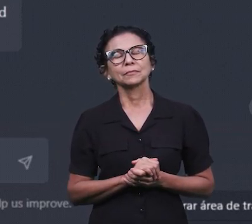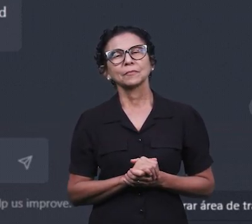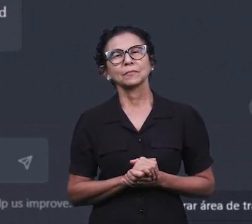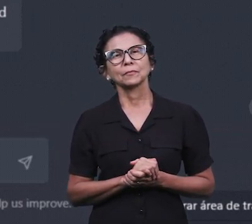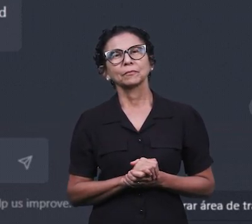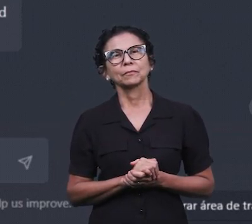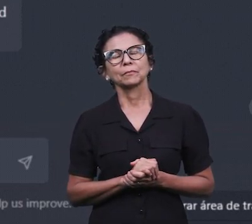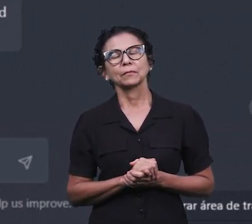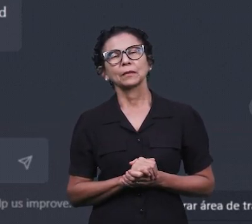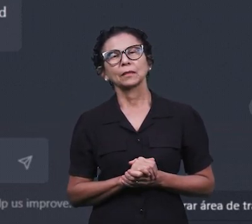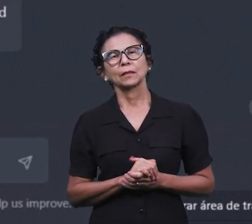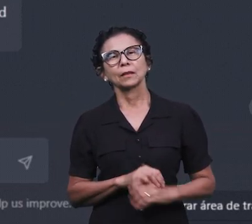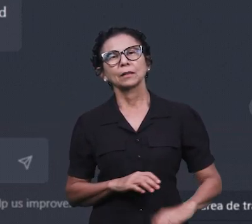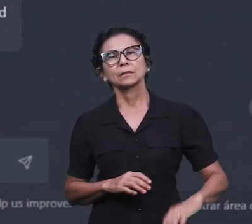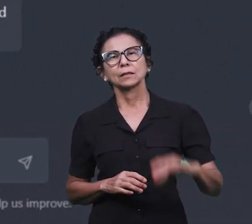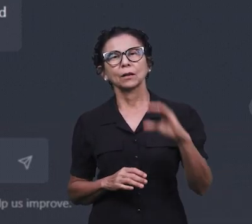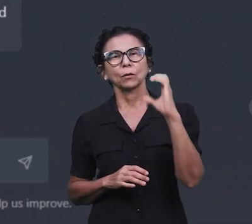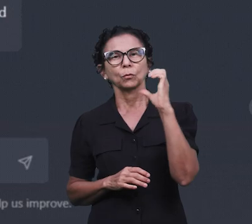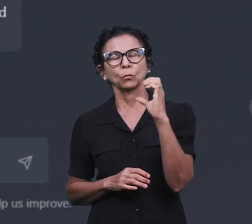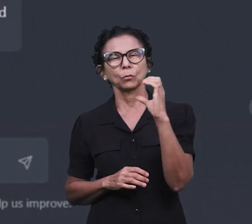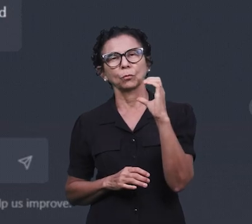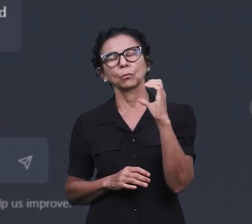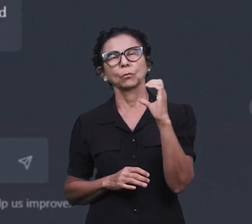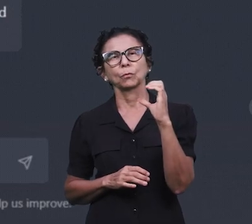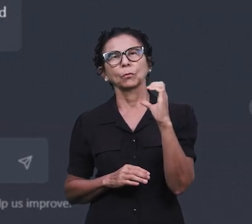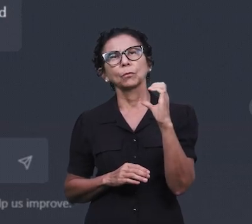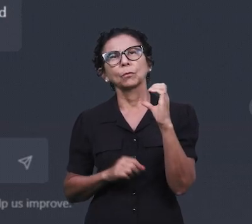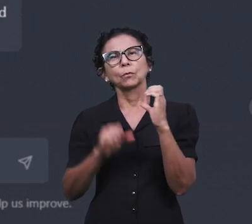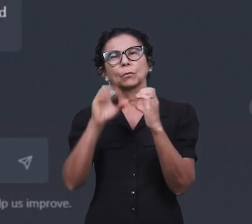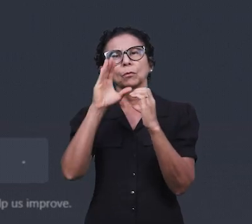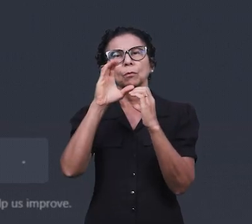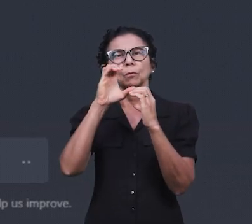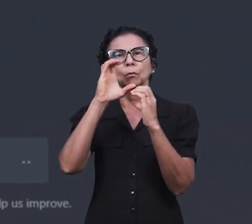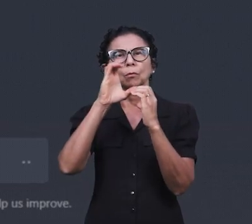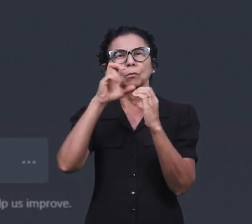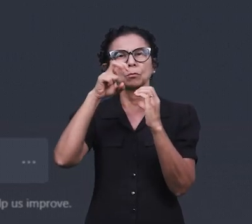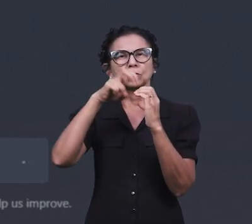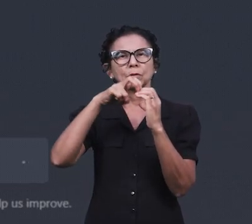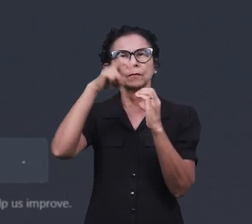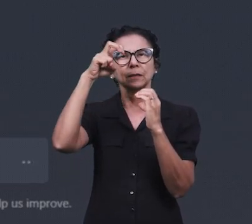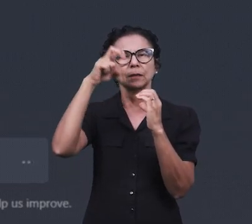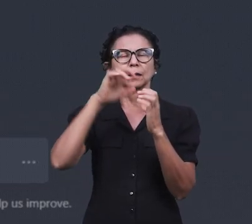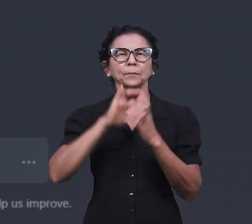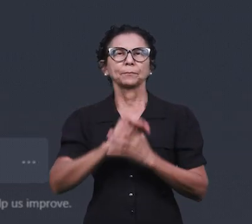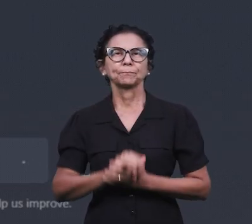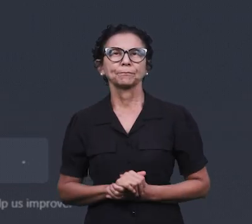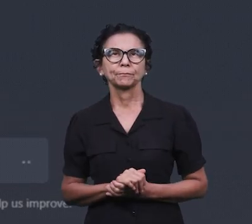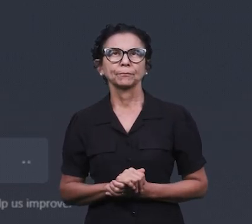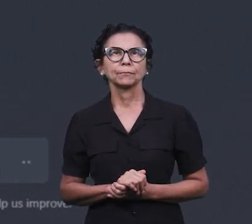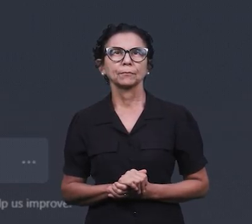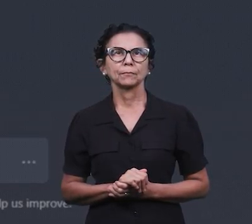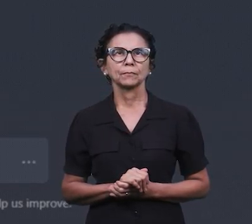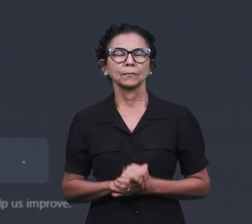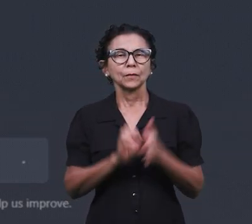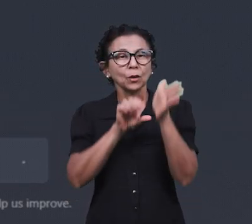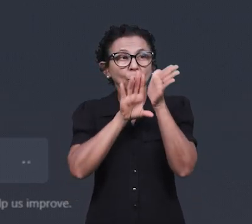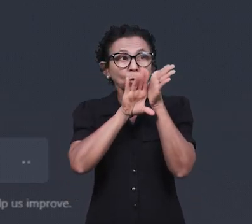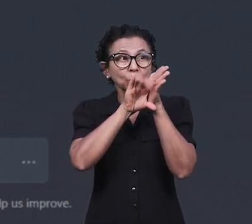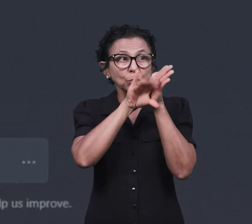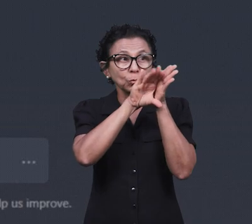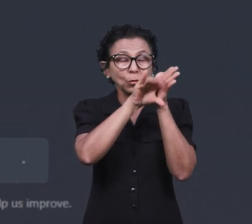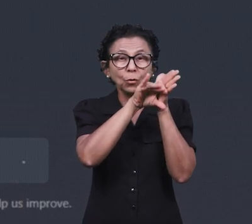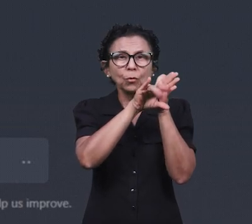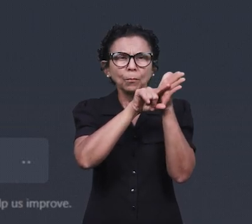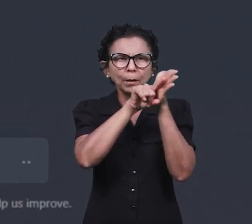de a gente também interagir, né? No Google, você faz a pesquisa e vem vários sites e você tem que ir em